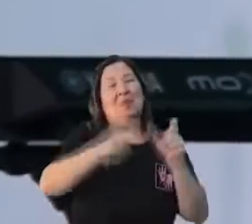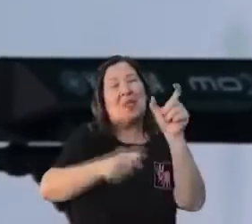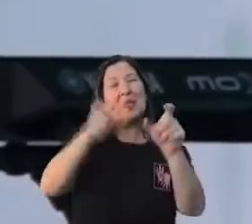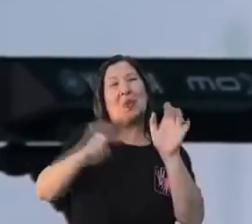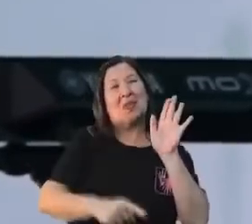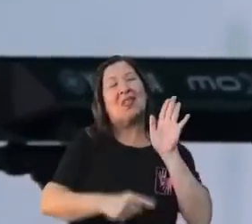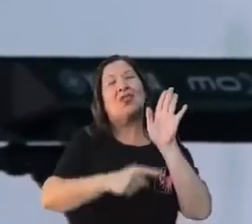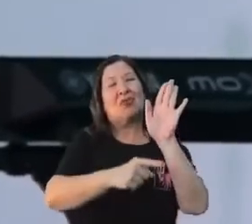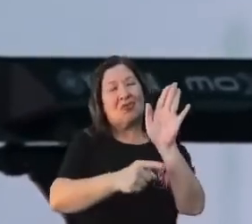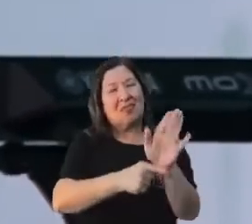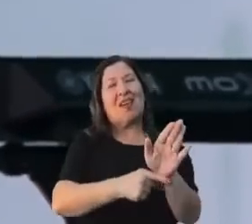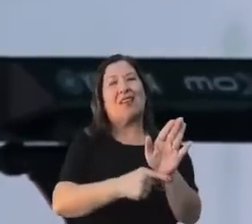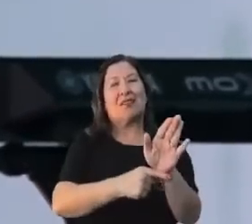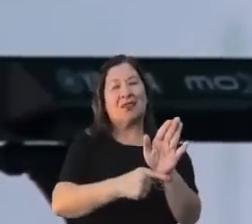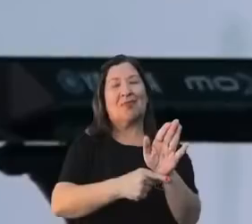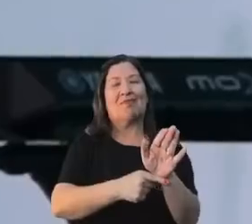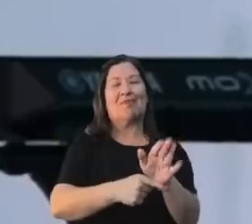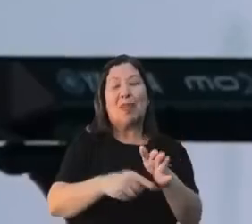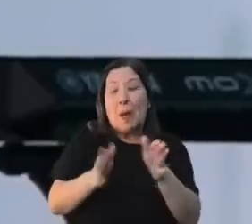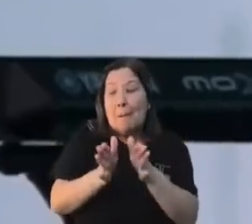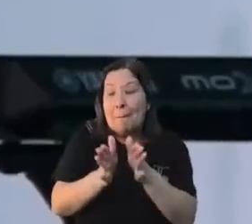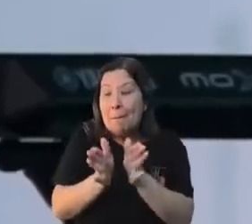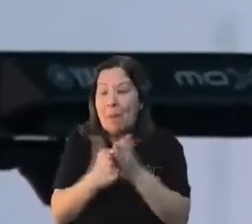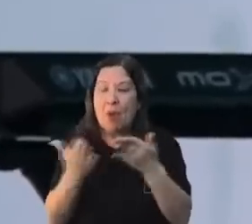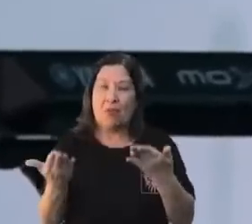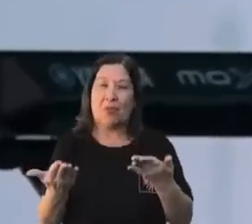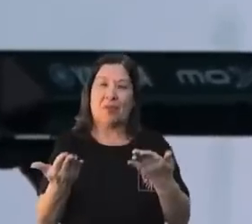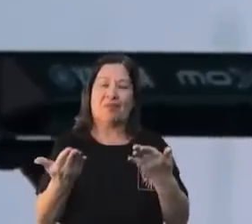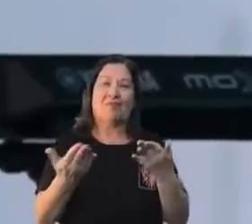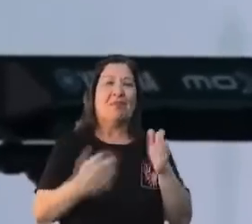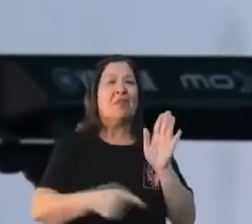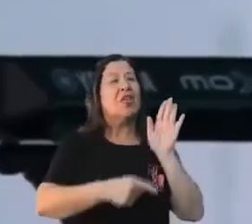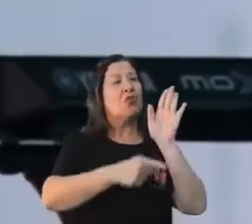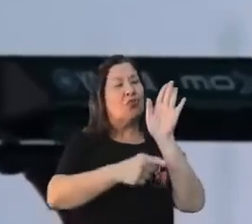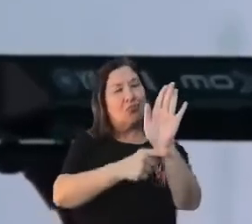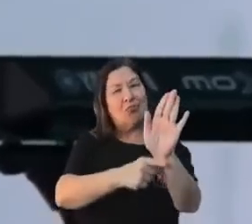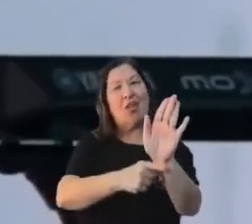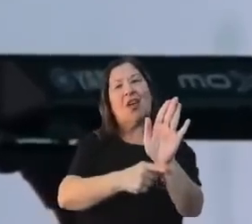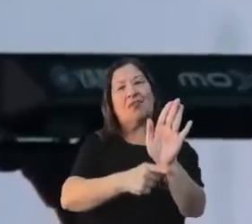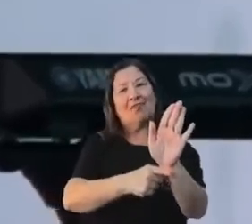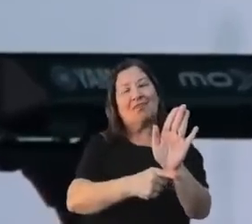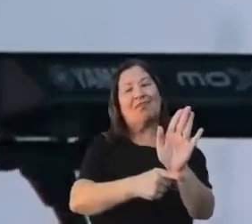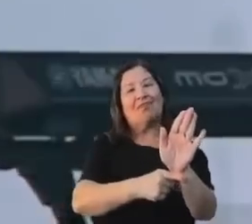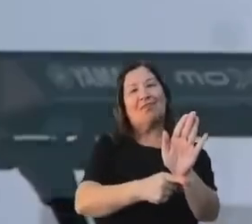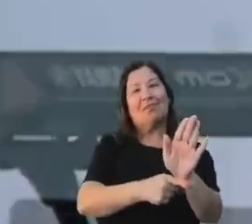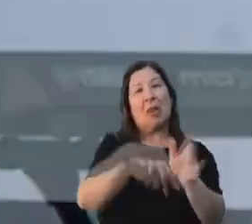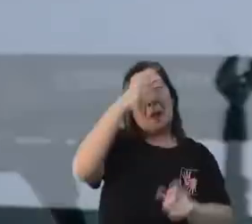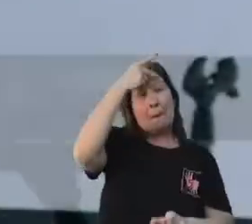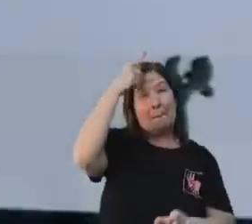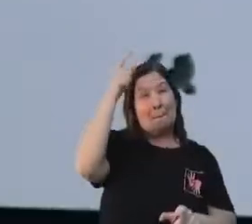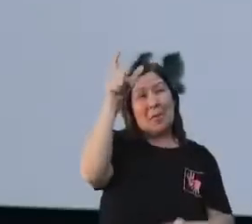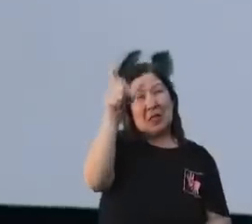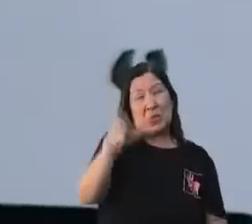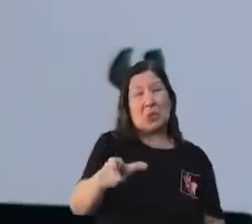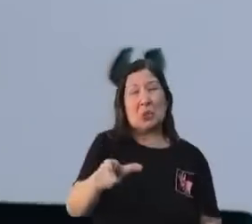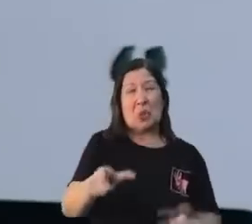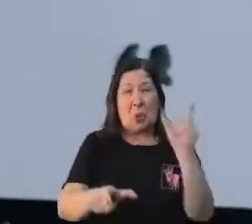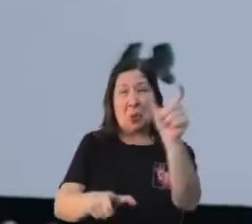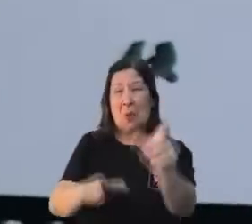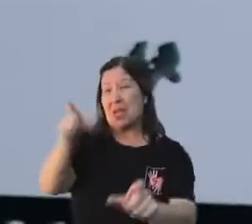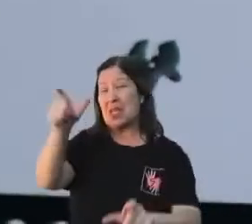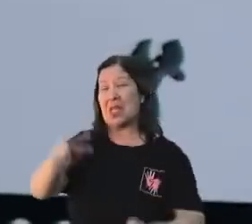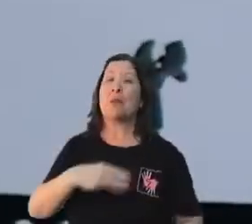Alguns deles, sendo pobres, não tendo dinheiro para enviar para a obra missionária, vendiam-se como escravos para